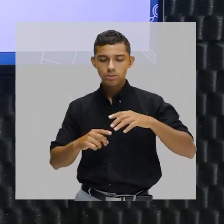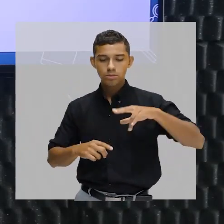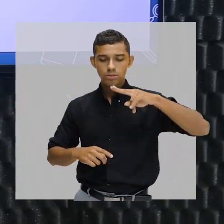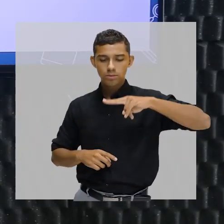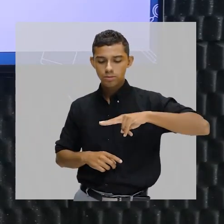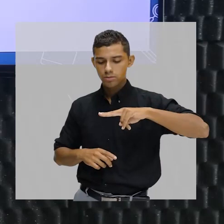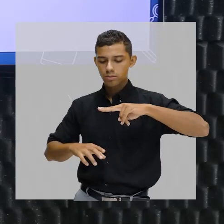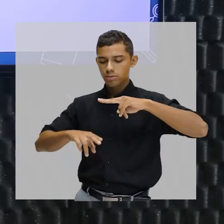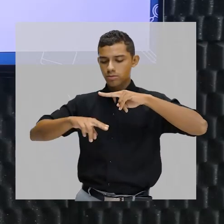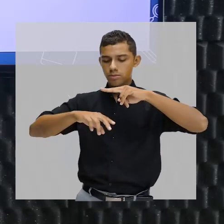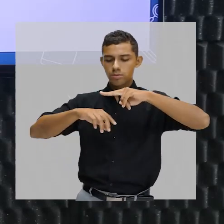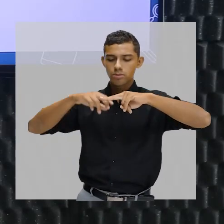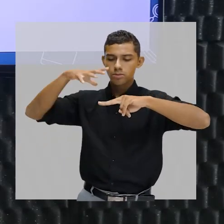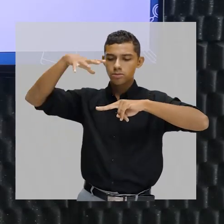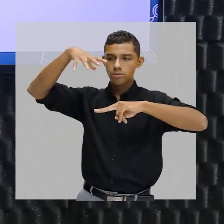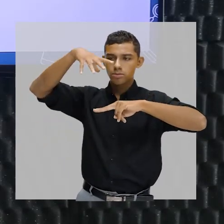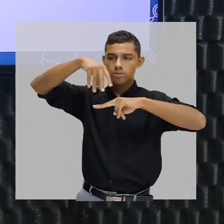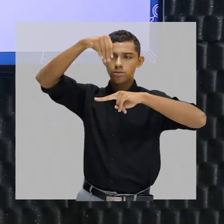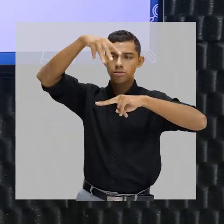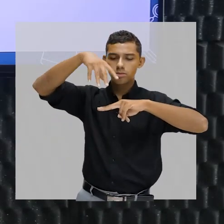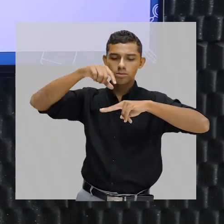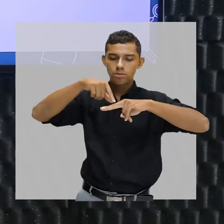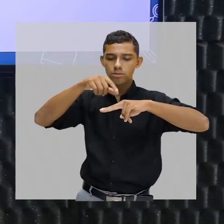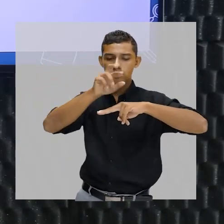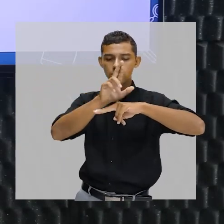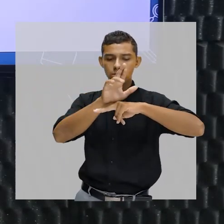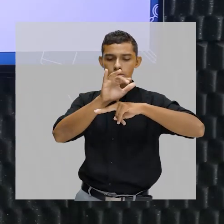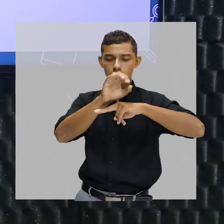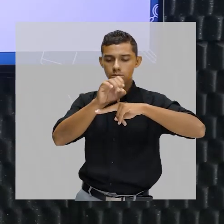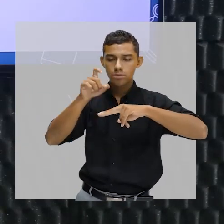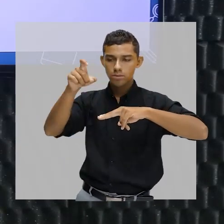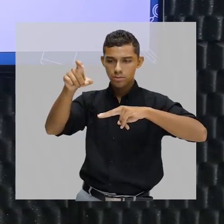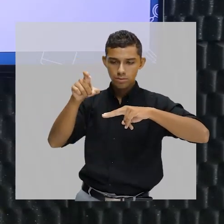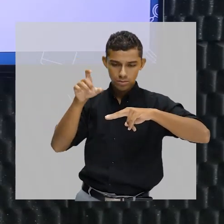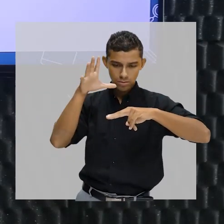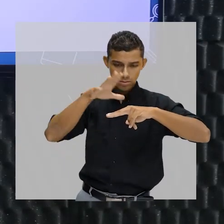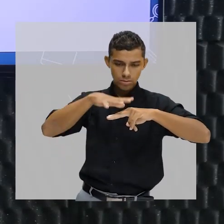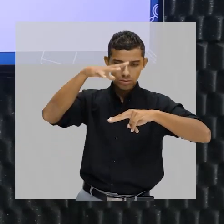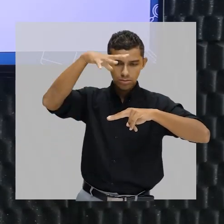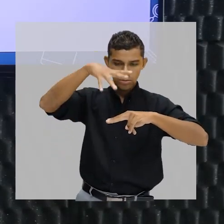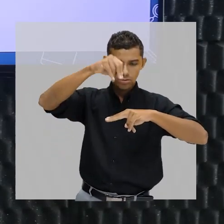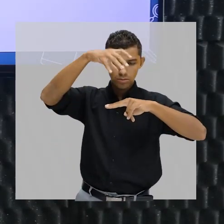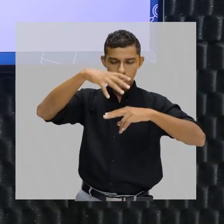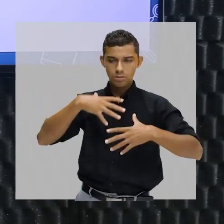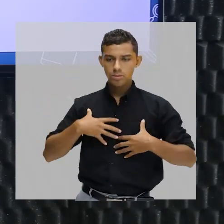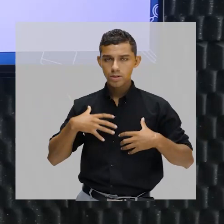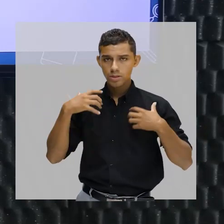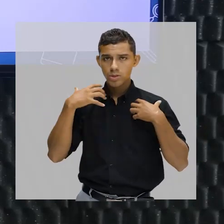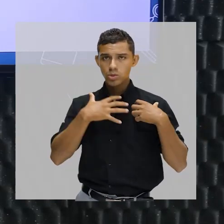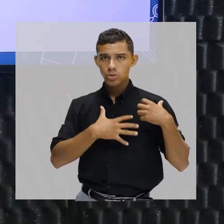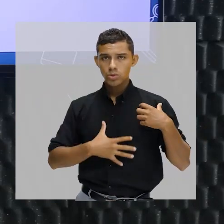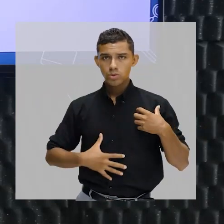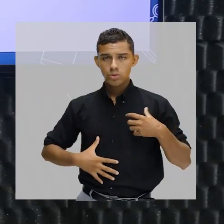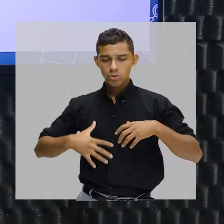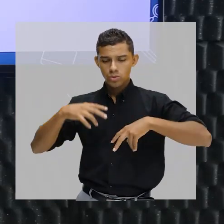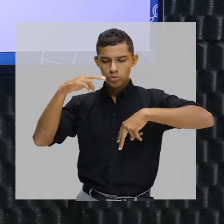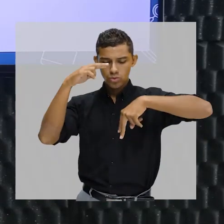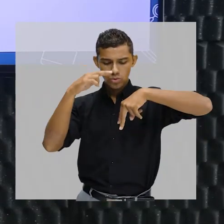O raio-x é mais energético do que o ultravioleta. Por exemplo, nós